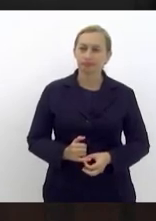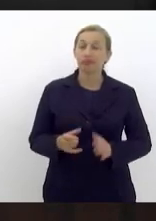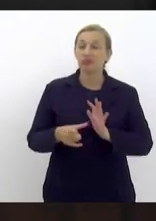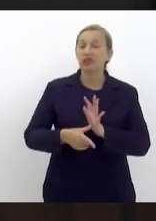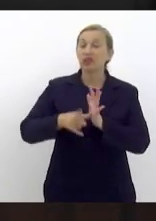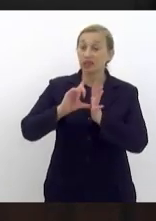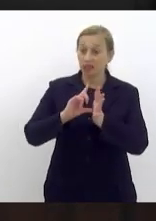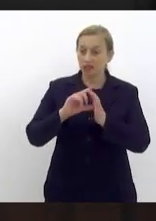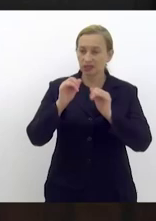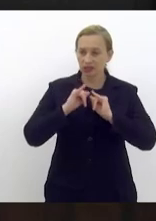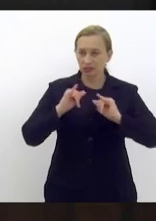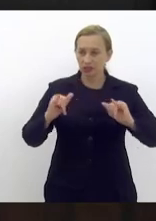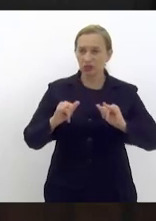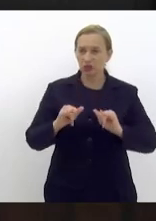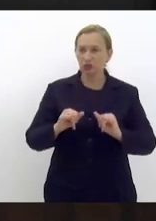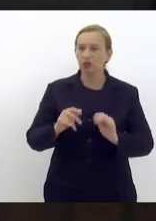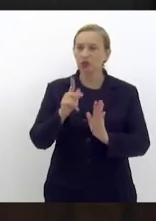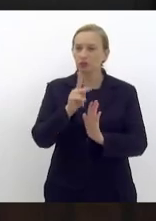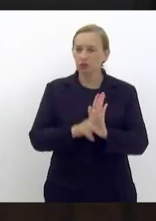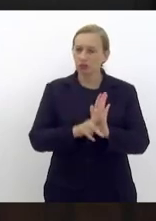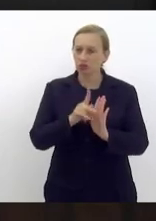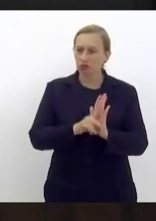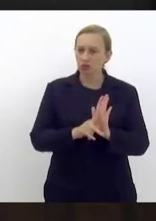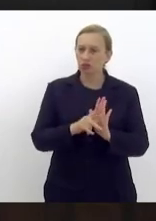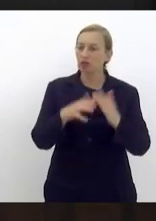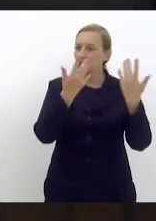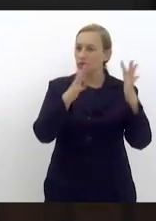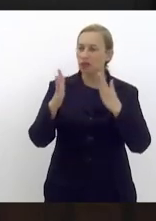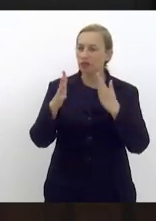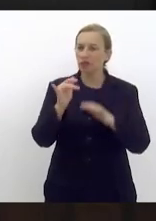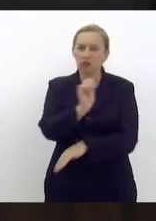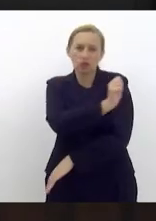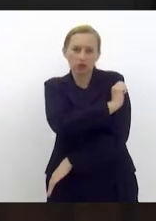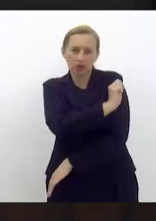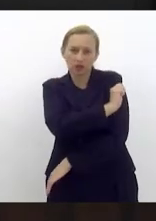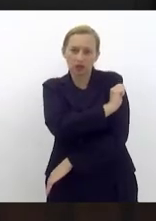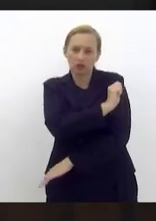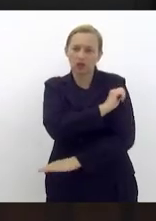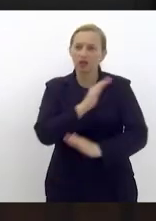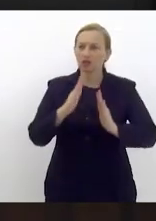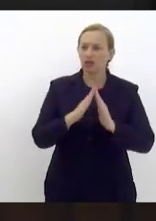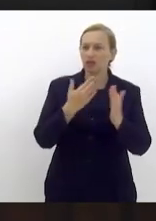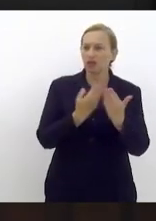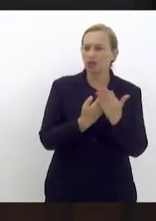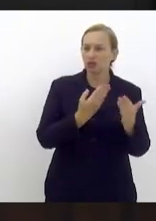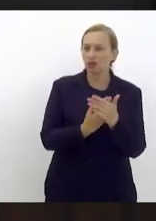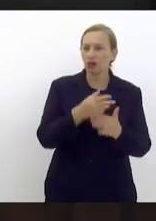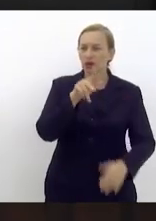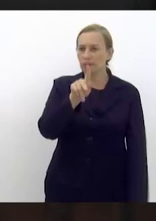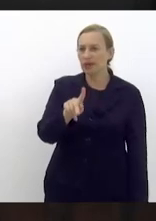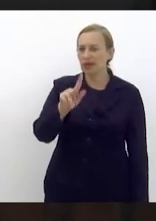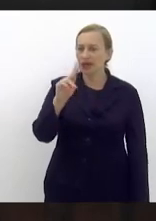Antes de anunciar o próximo projeto, saudar os alunos da escola PH que estão aí nos